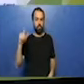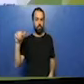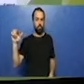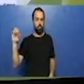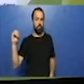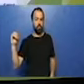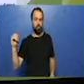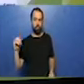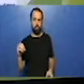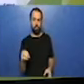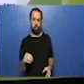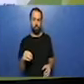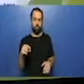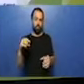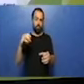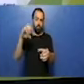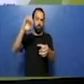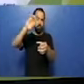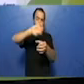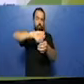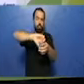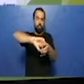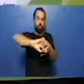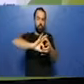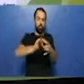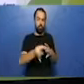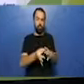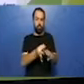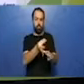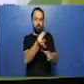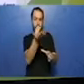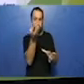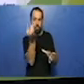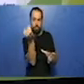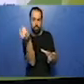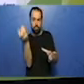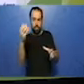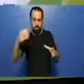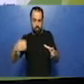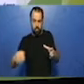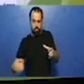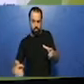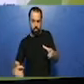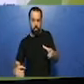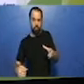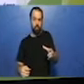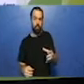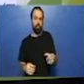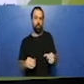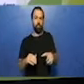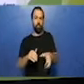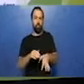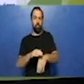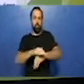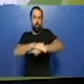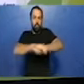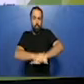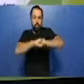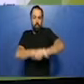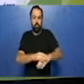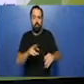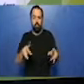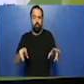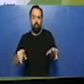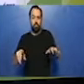da mistura, da substância, para que ocorra a diferença de pressão pela altitude e o líquido